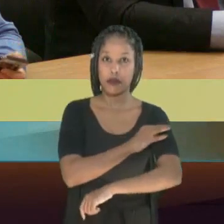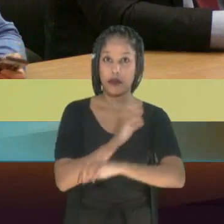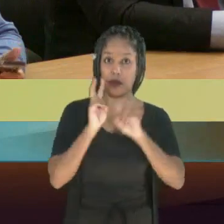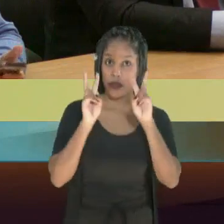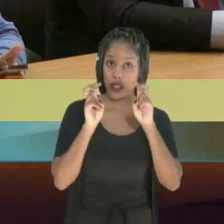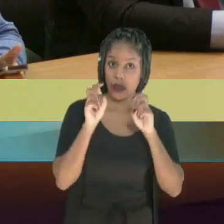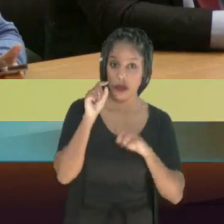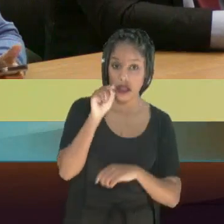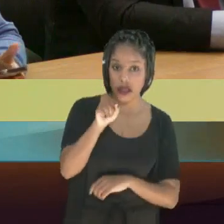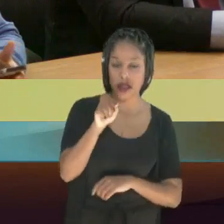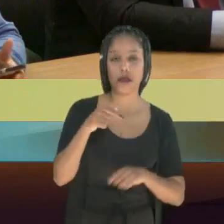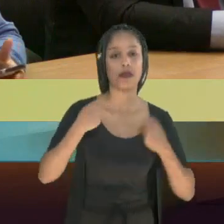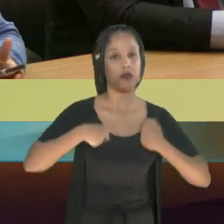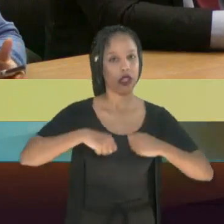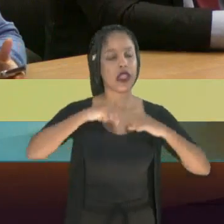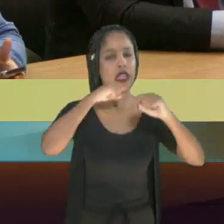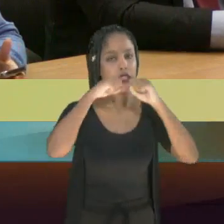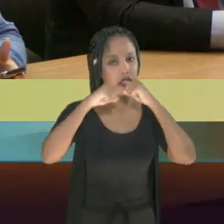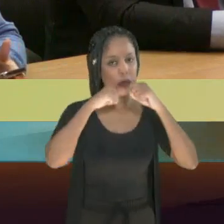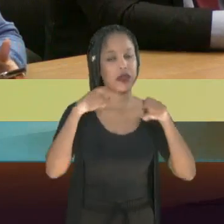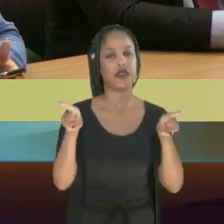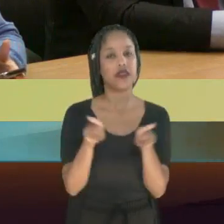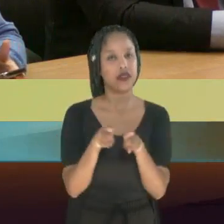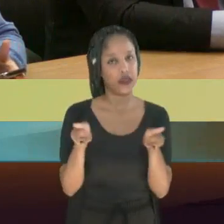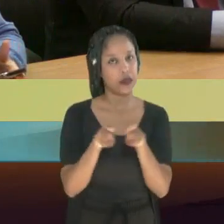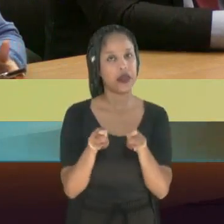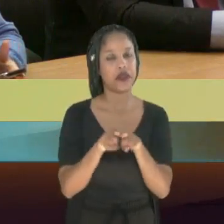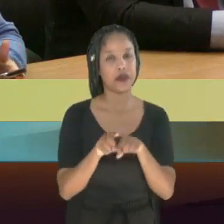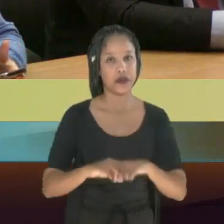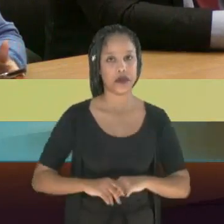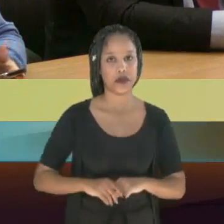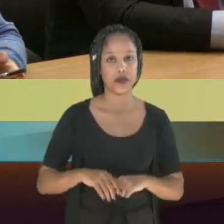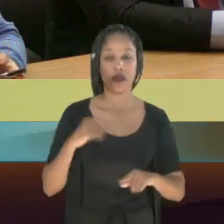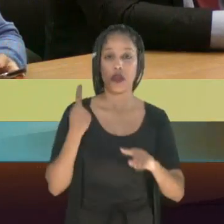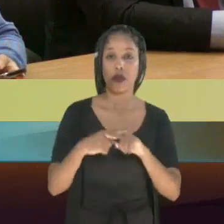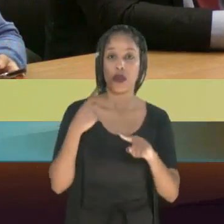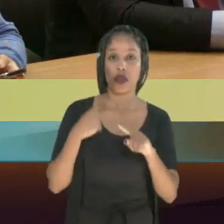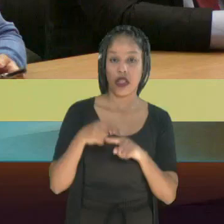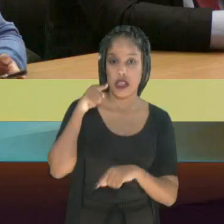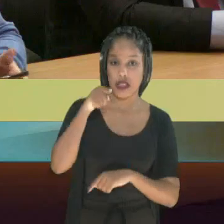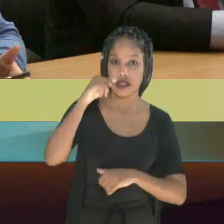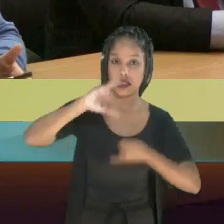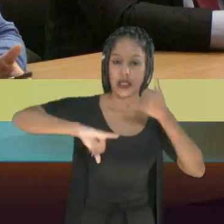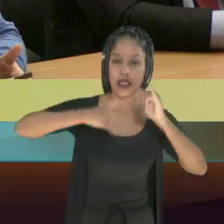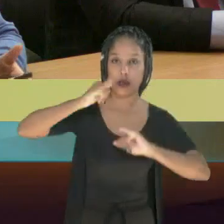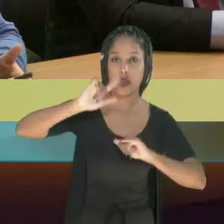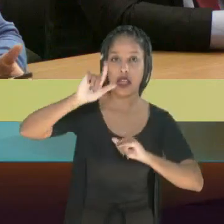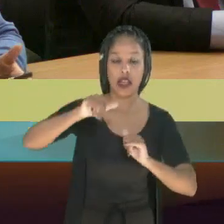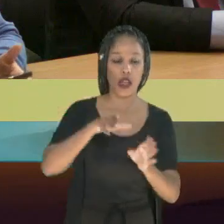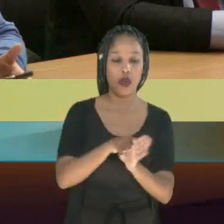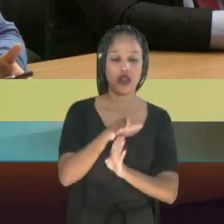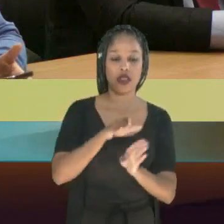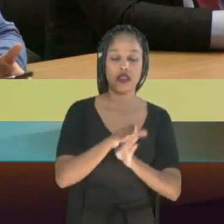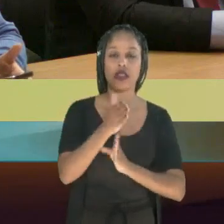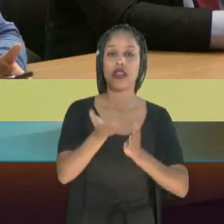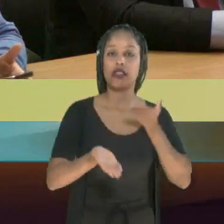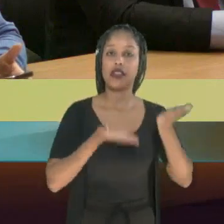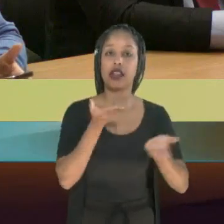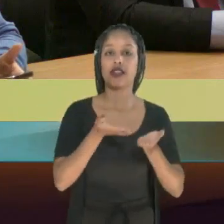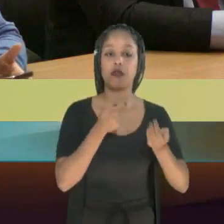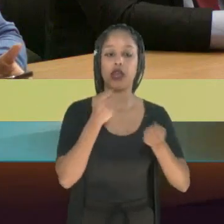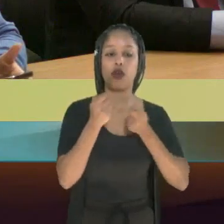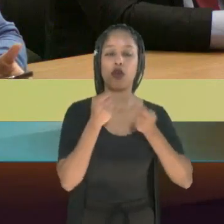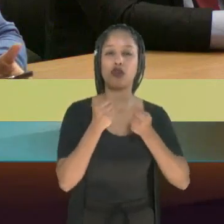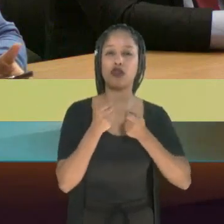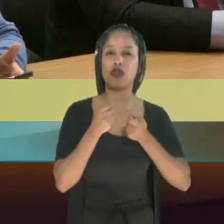deve discutir muito bem, porque o fipronil ele é indicado para o tratamento e controle